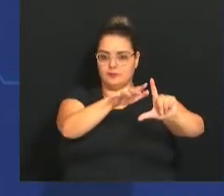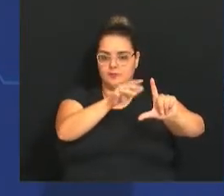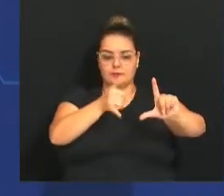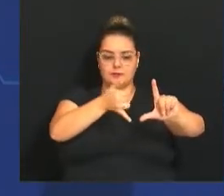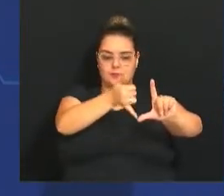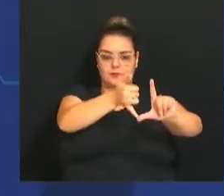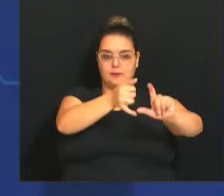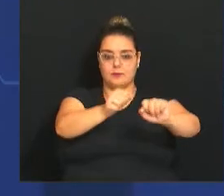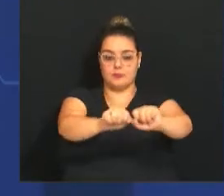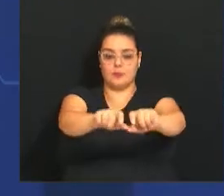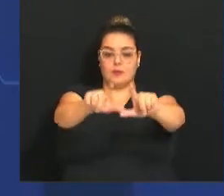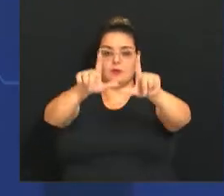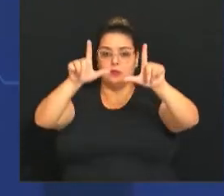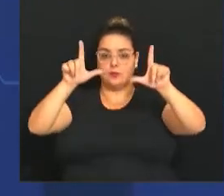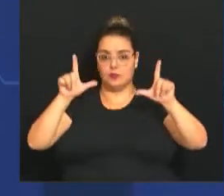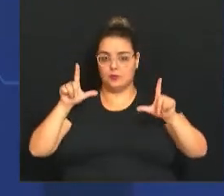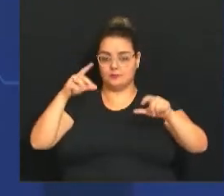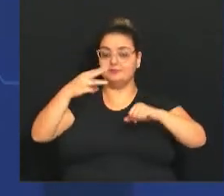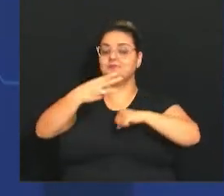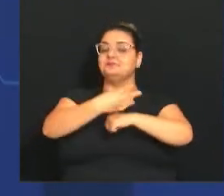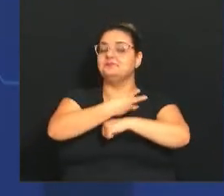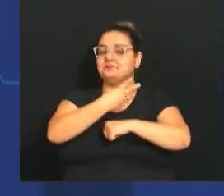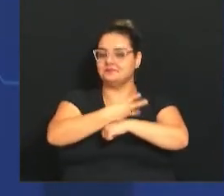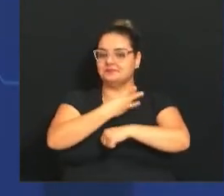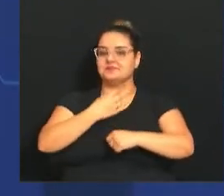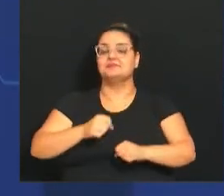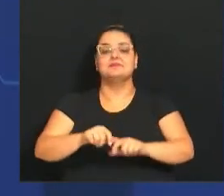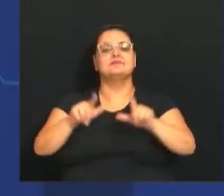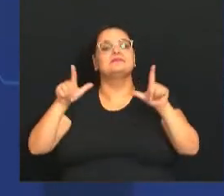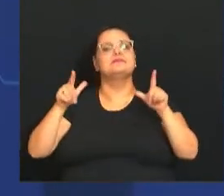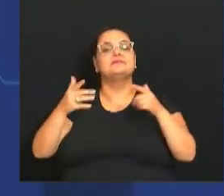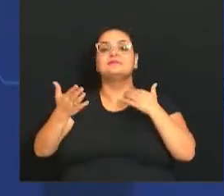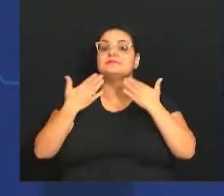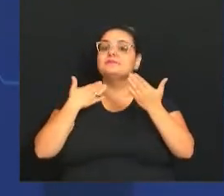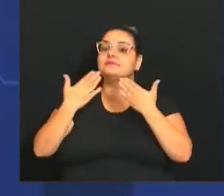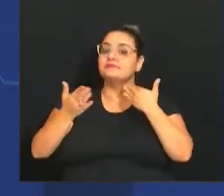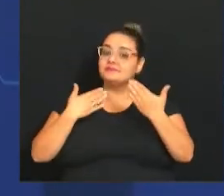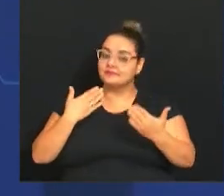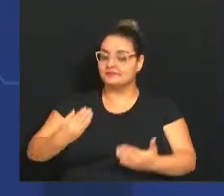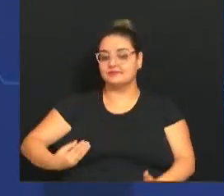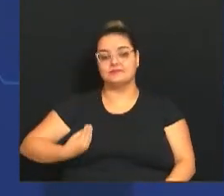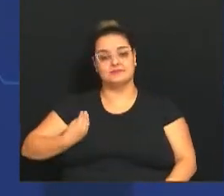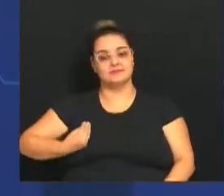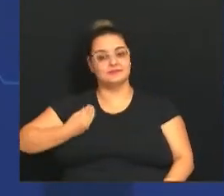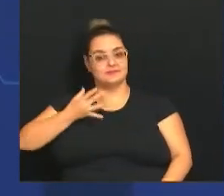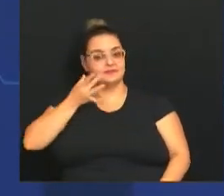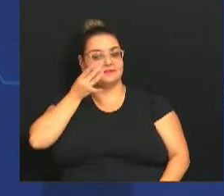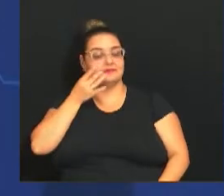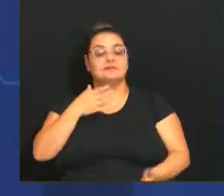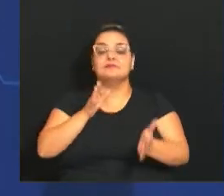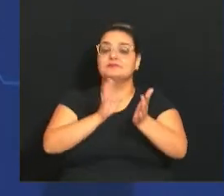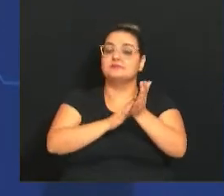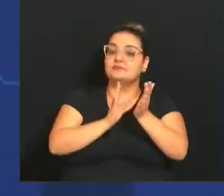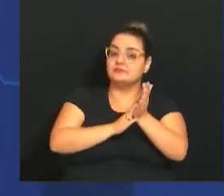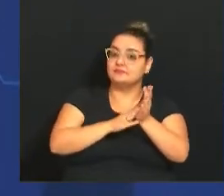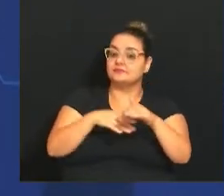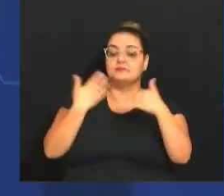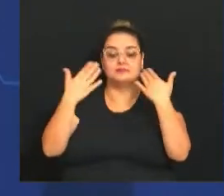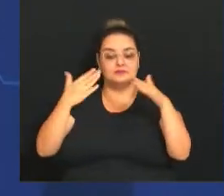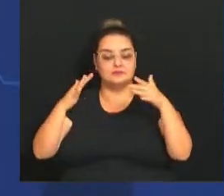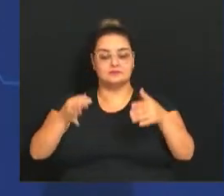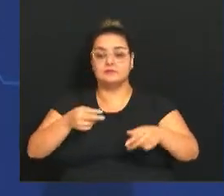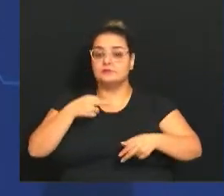está escrito WhatsApp TV Câmara Campinas. Você aperta e pode enviar o seu elogio, uma crítica construtiva. Tem alguma